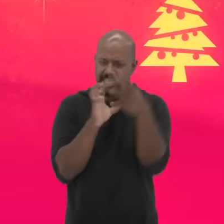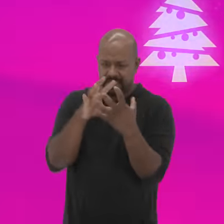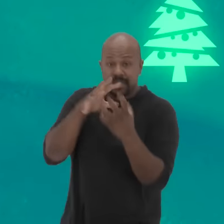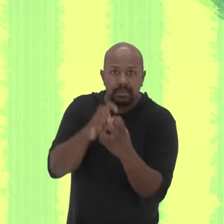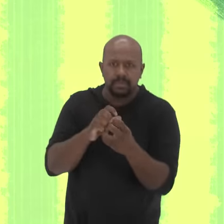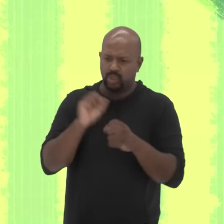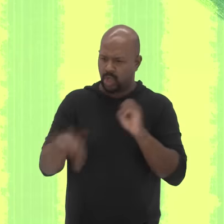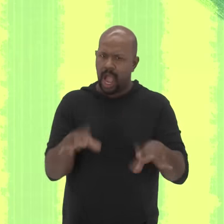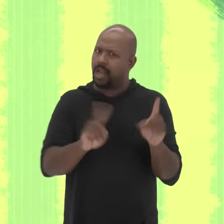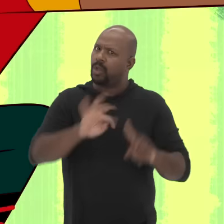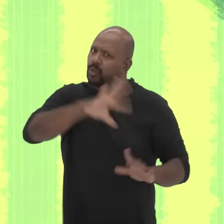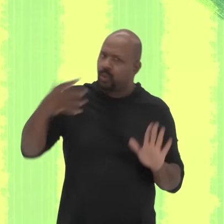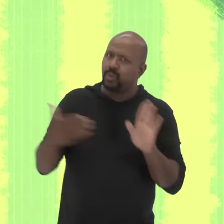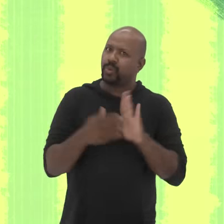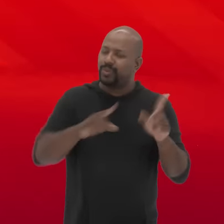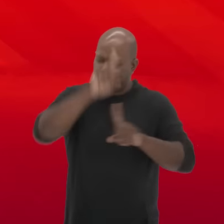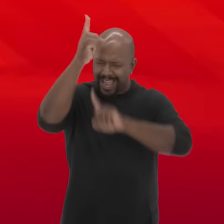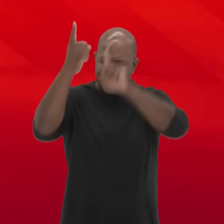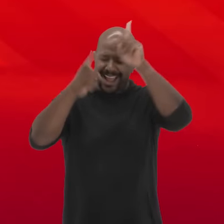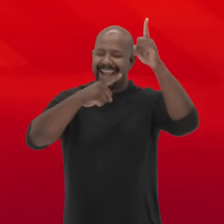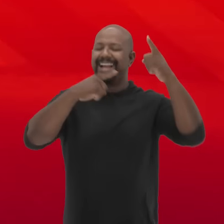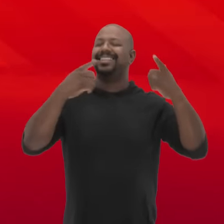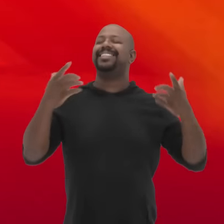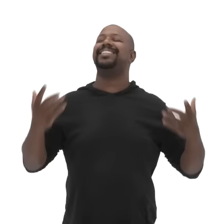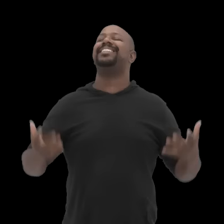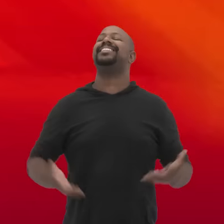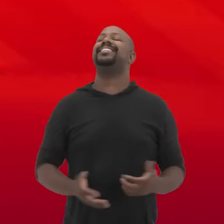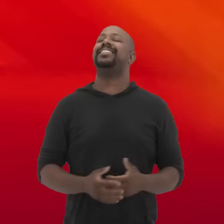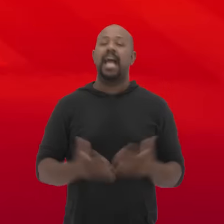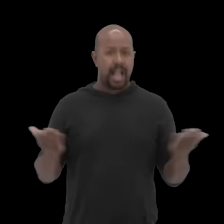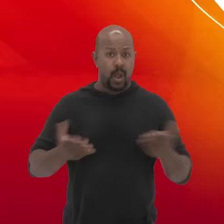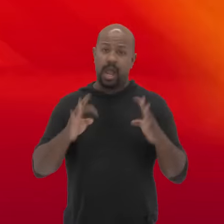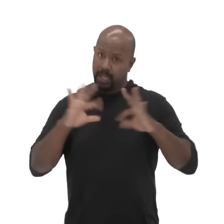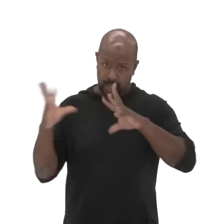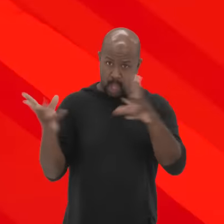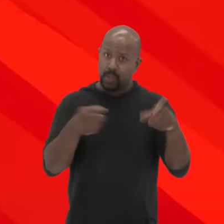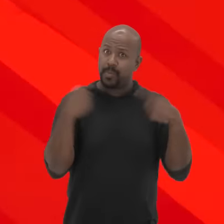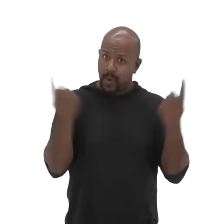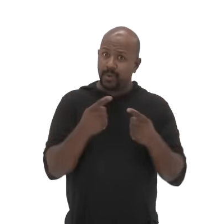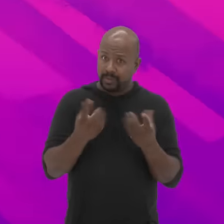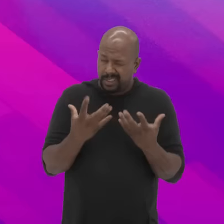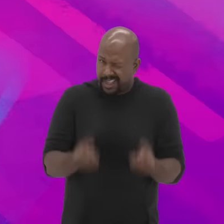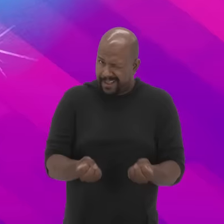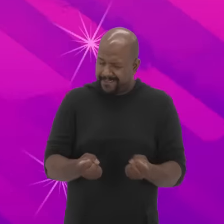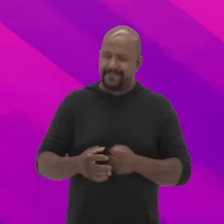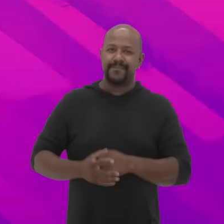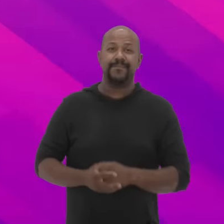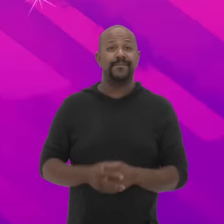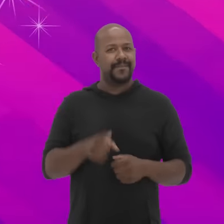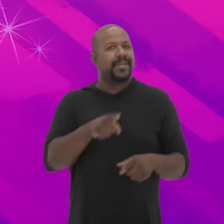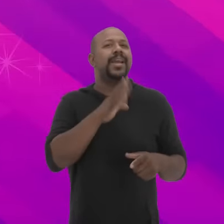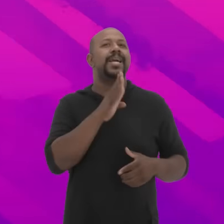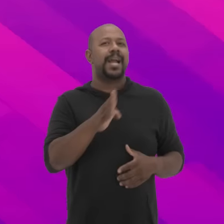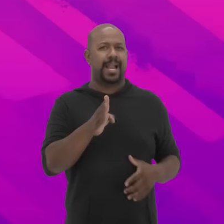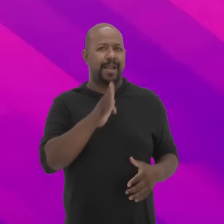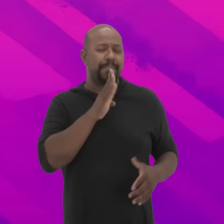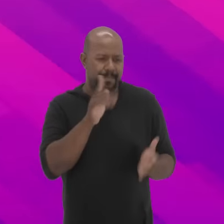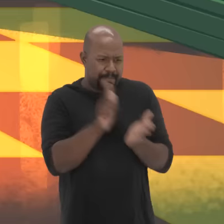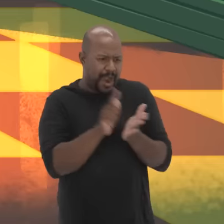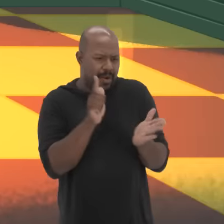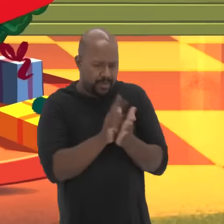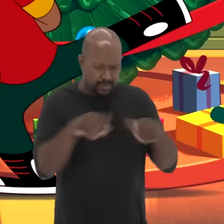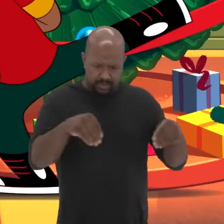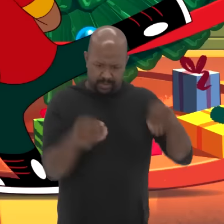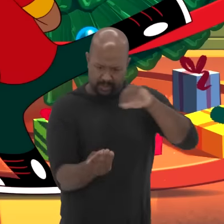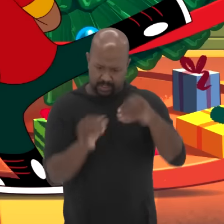velhinho amassado, sem desperdício, tudo vira criação. Agora todo mundo! Do